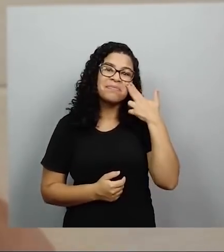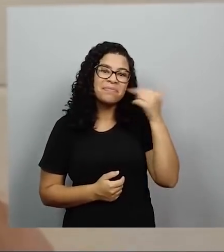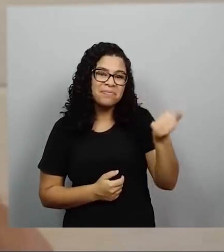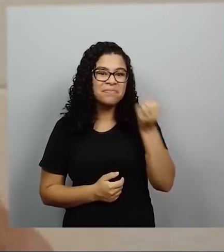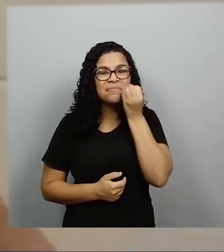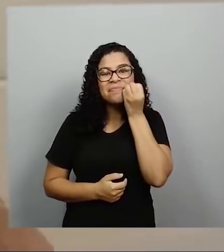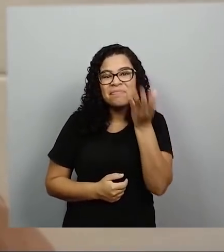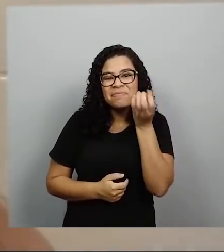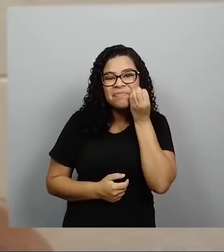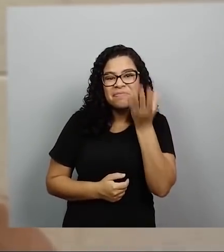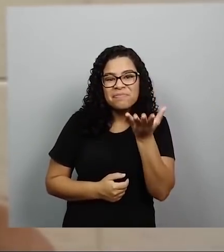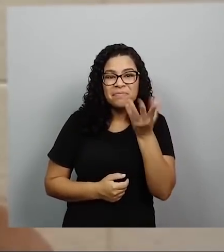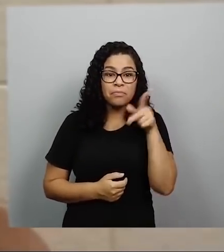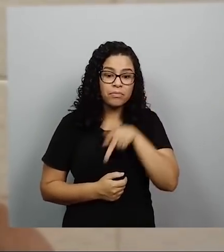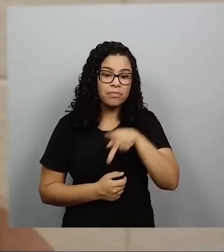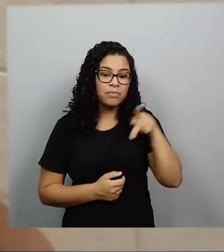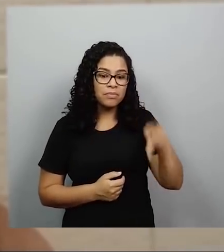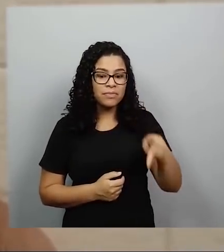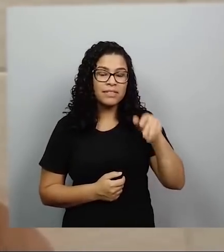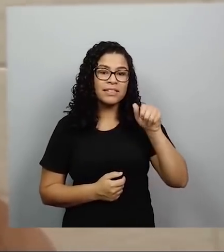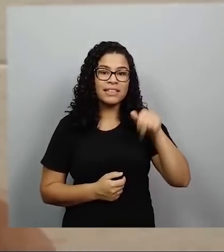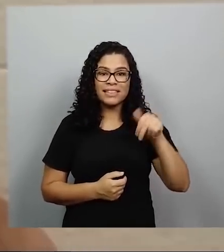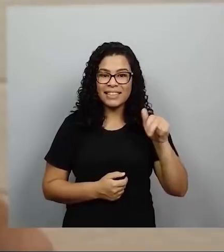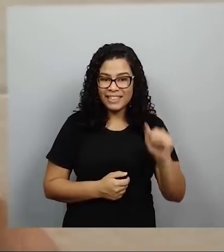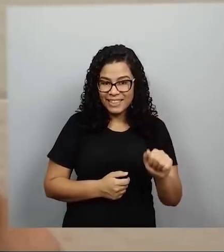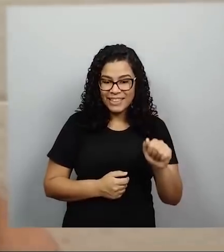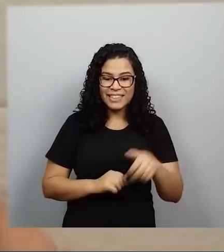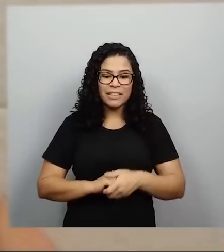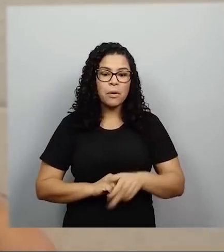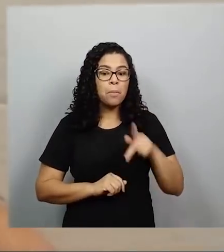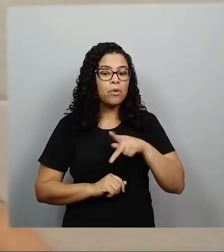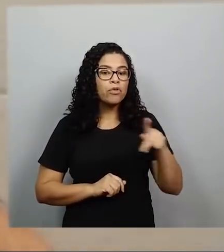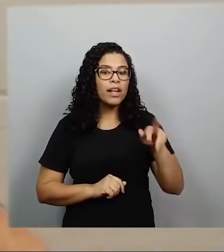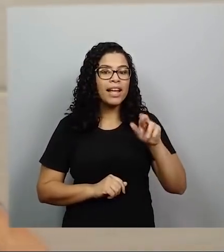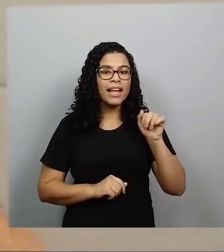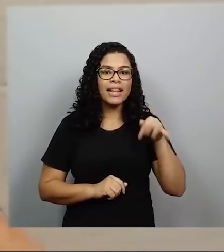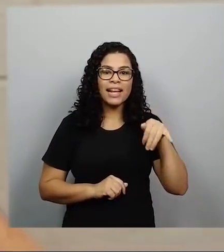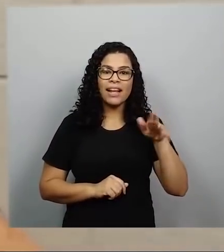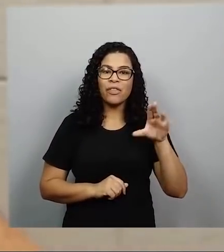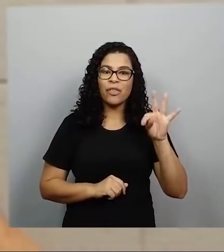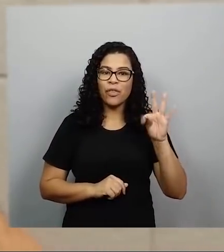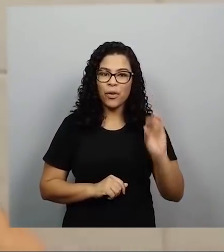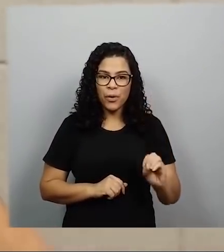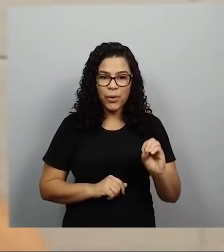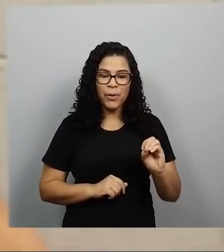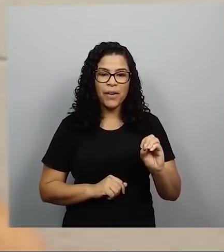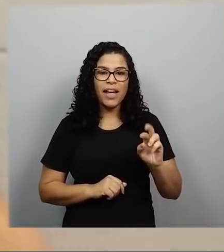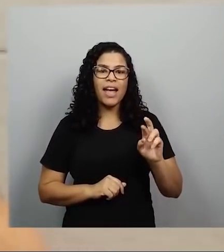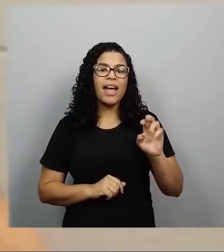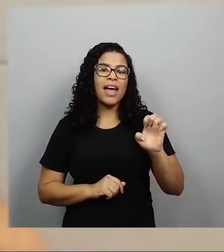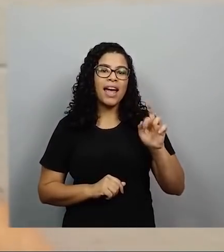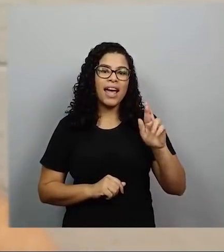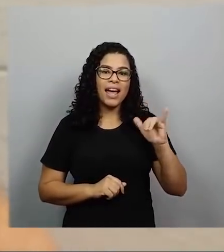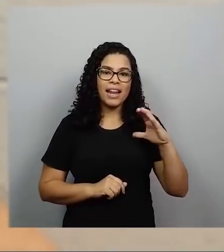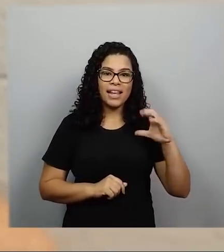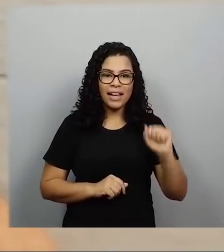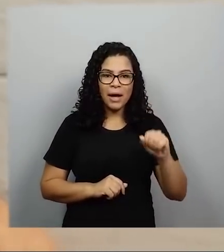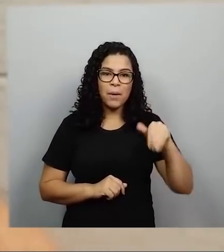Emily e Letícia, a teacher Anne Loura, os professores Renato Bortolato e Érica